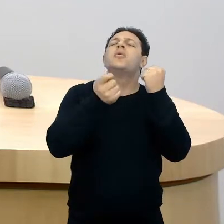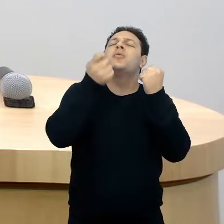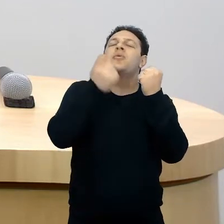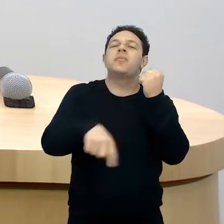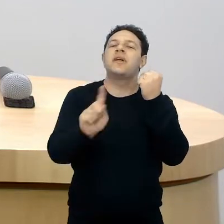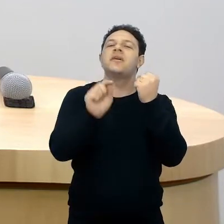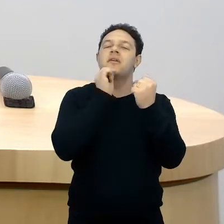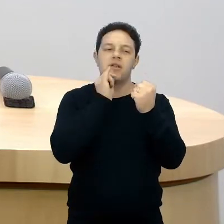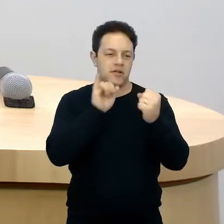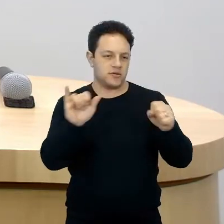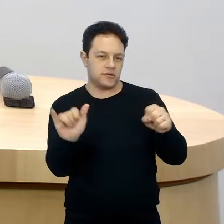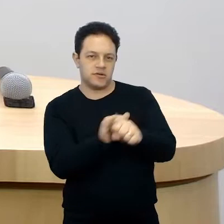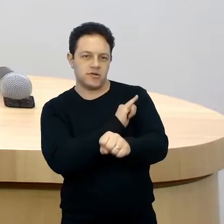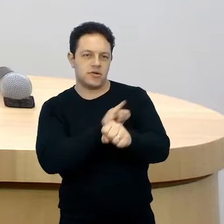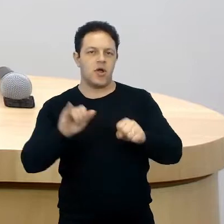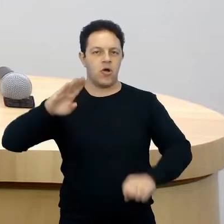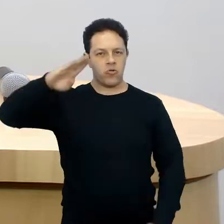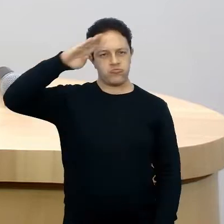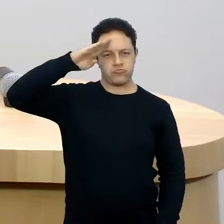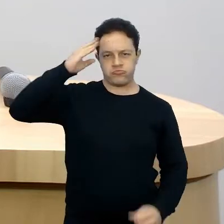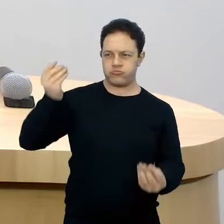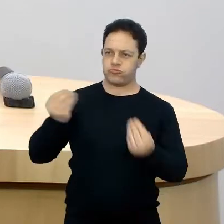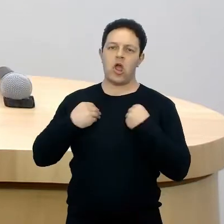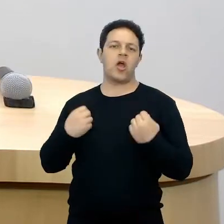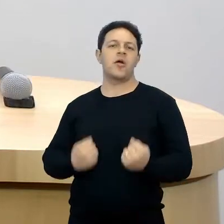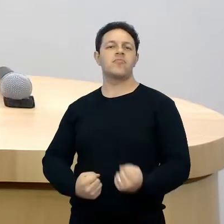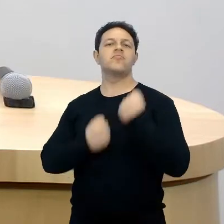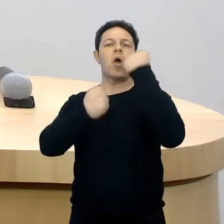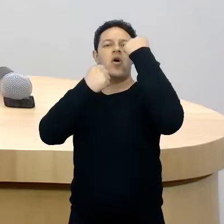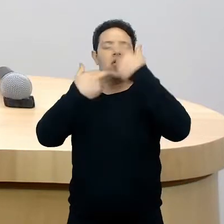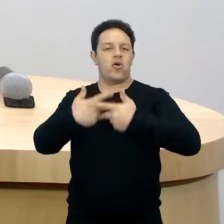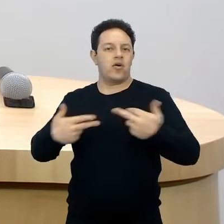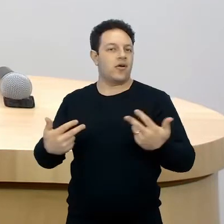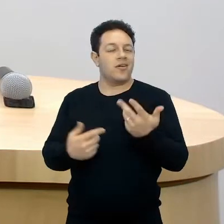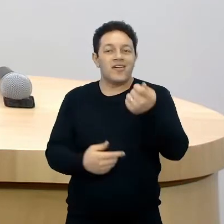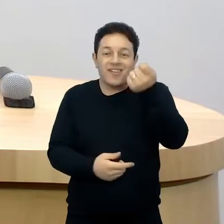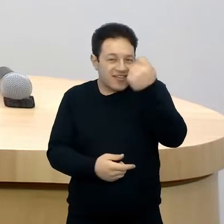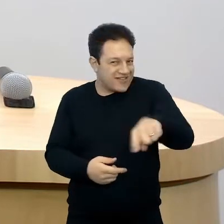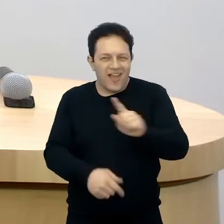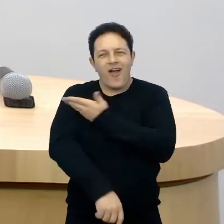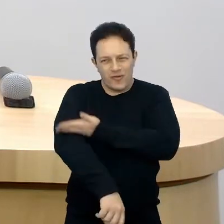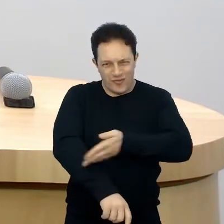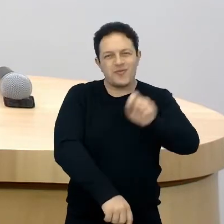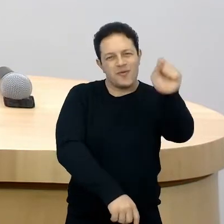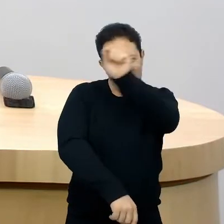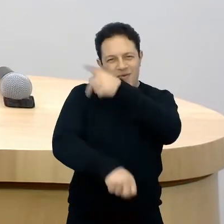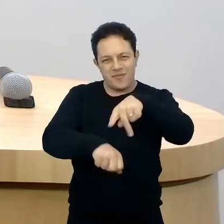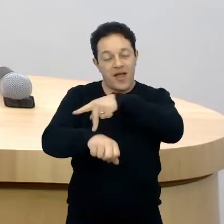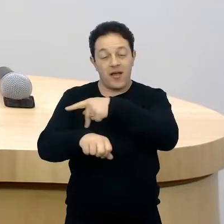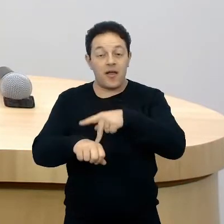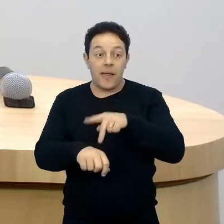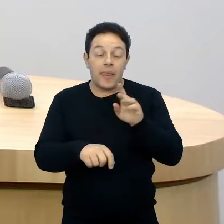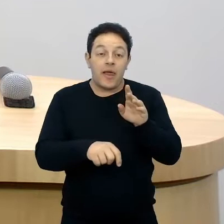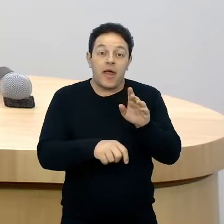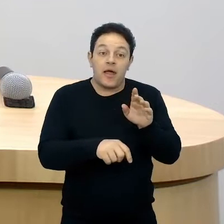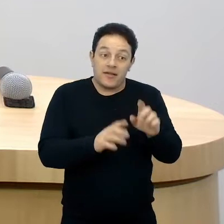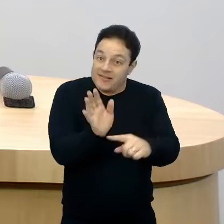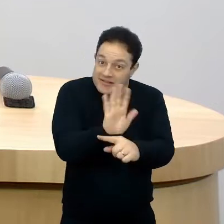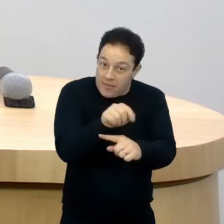de aparatos militares e geopolíticos tradicionais.